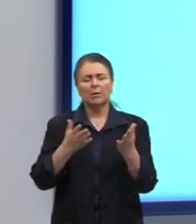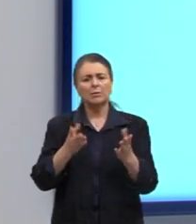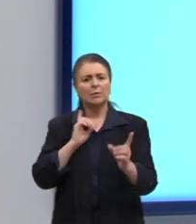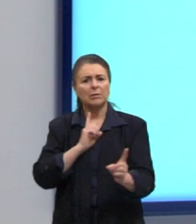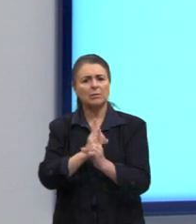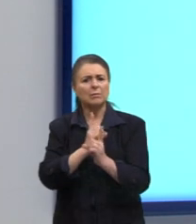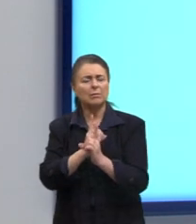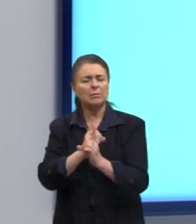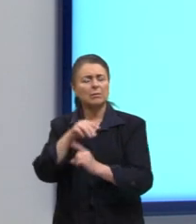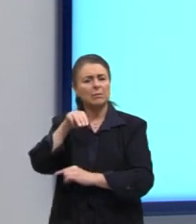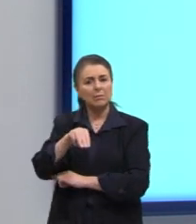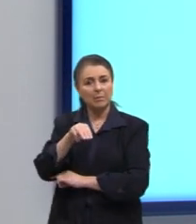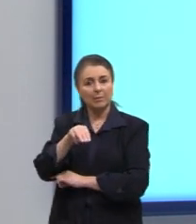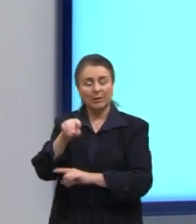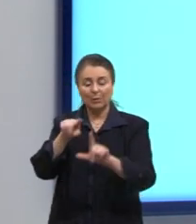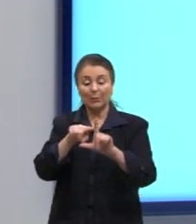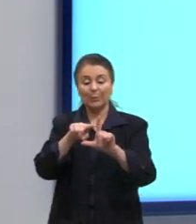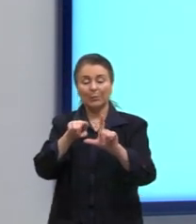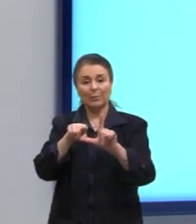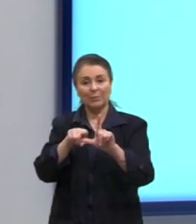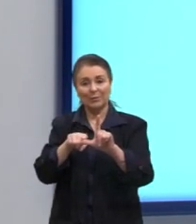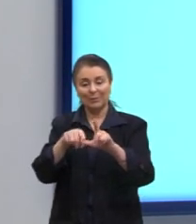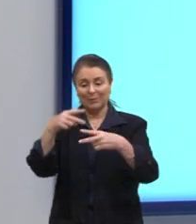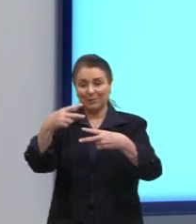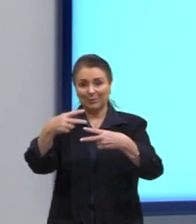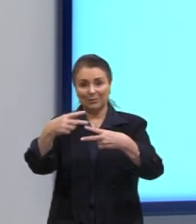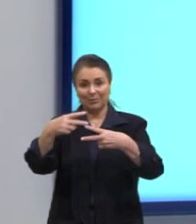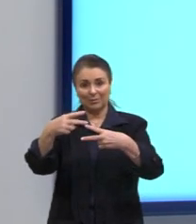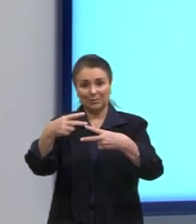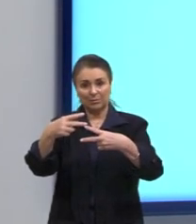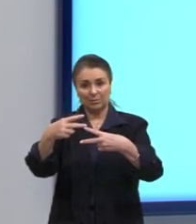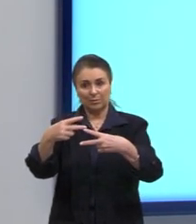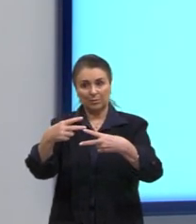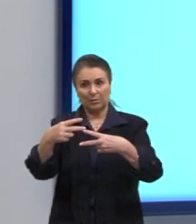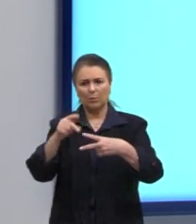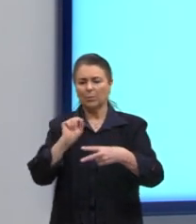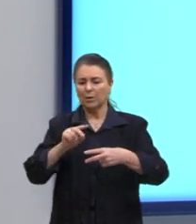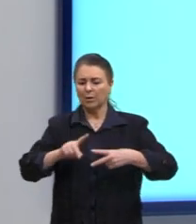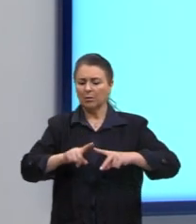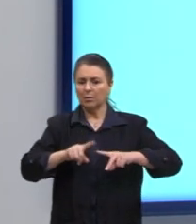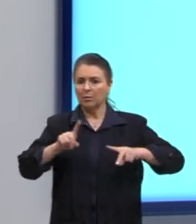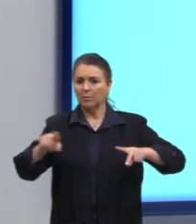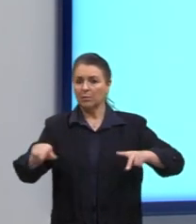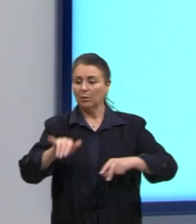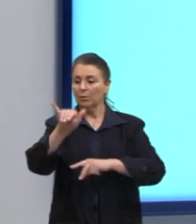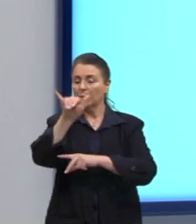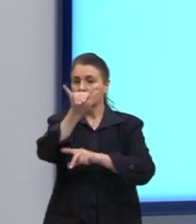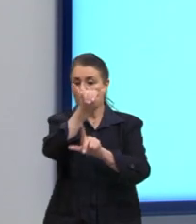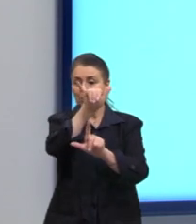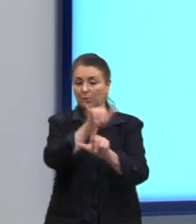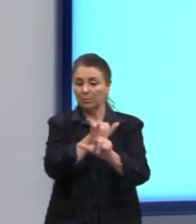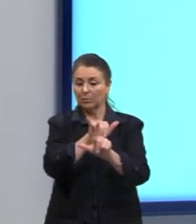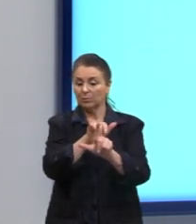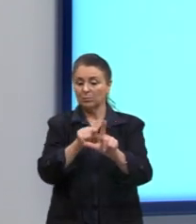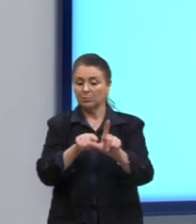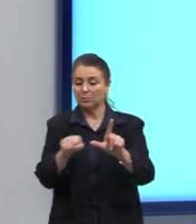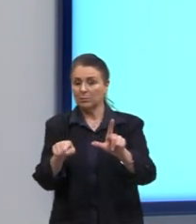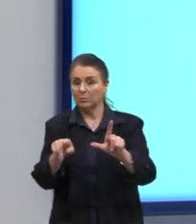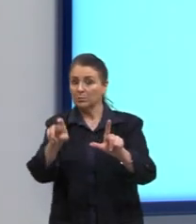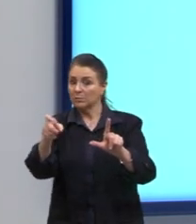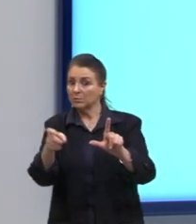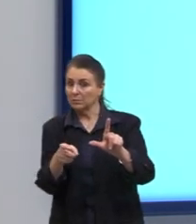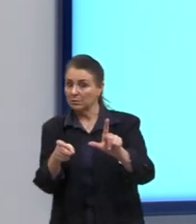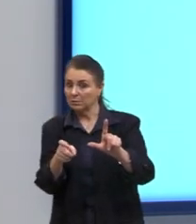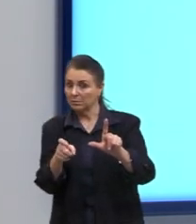coeficiente angular Então nós vamos ver qual foi a variação no eixo Y e qual foi a variação no eixo